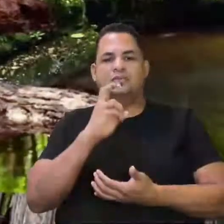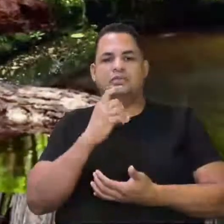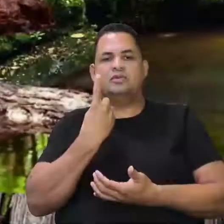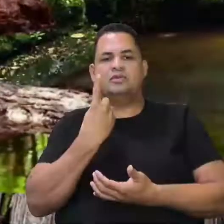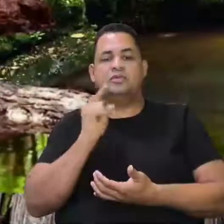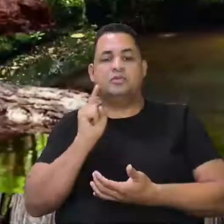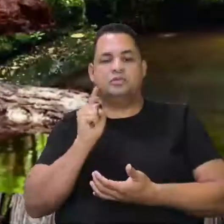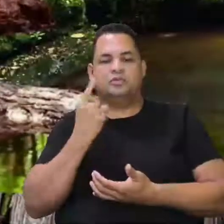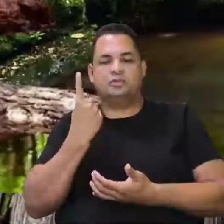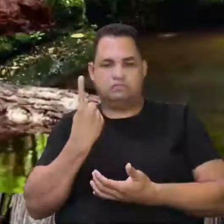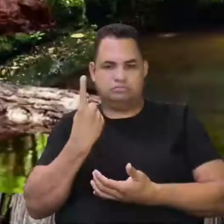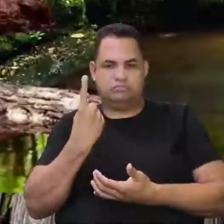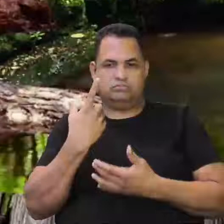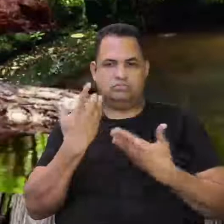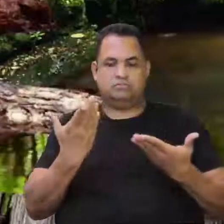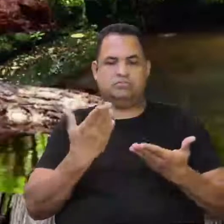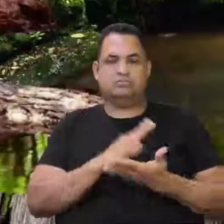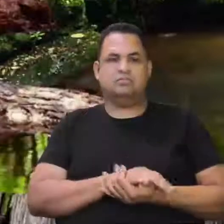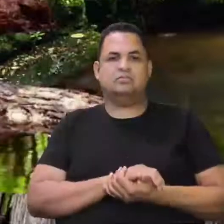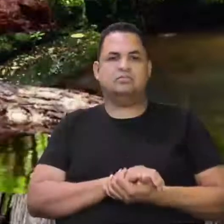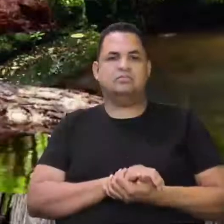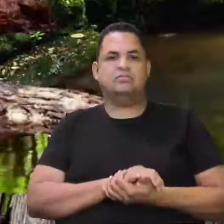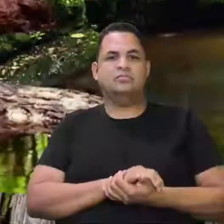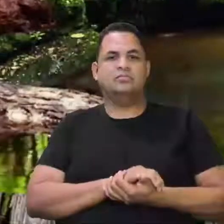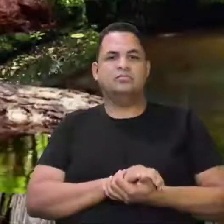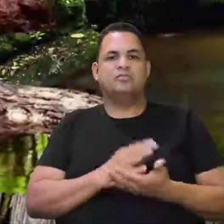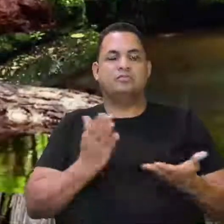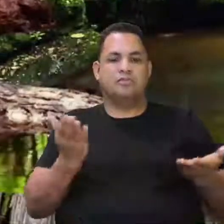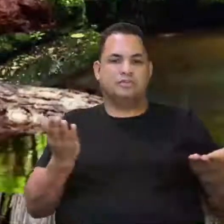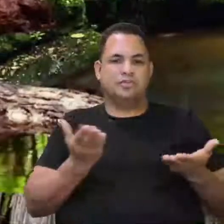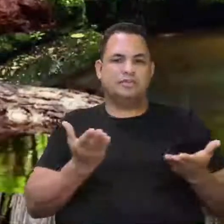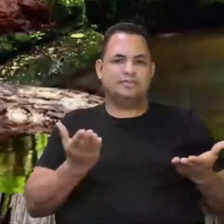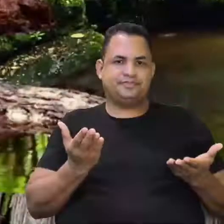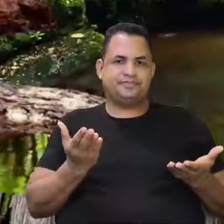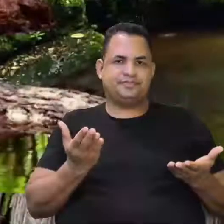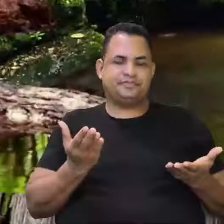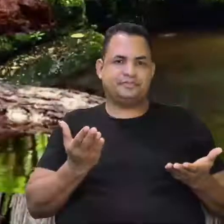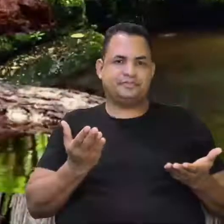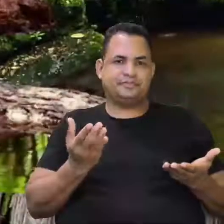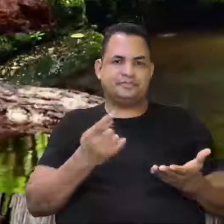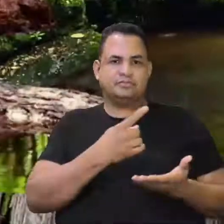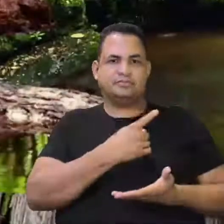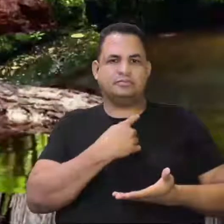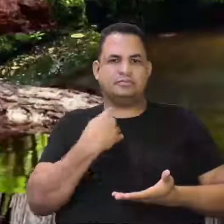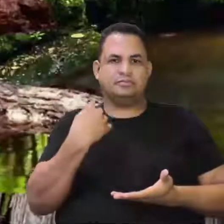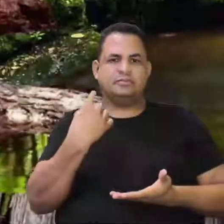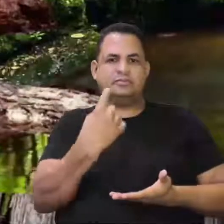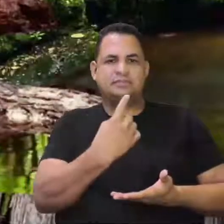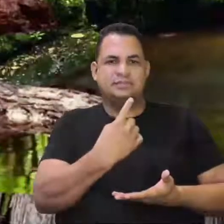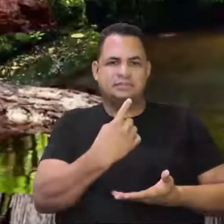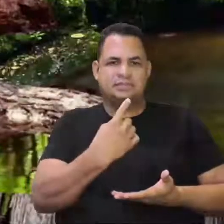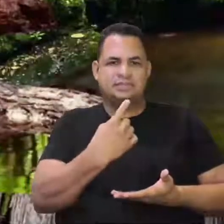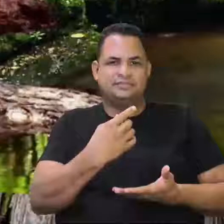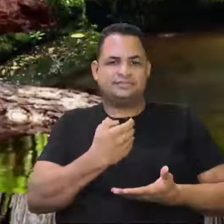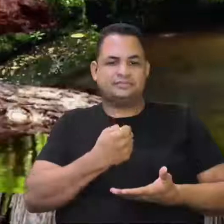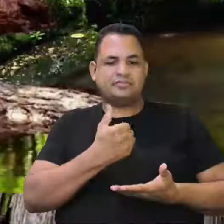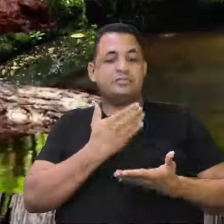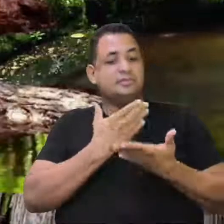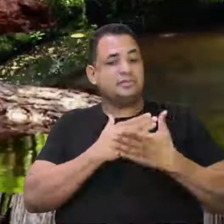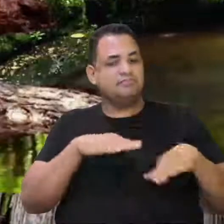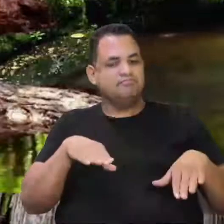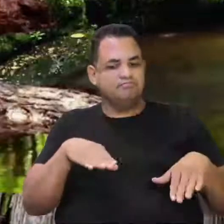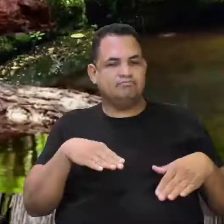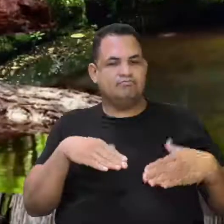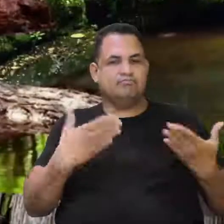51.1. É sim. Galera, ó, nós estamos quase na reta